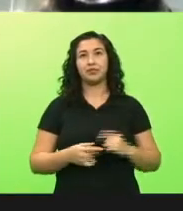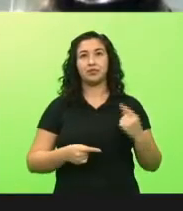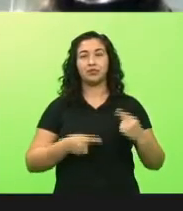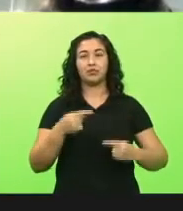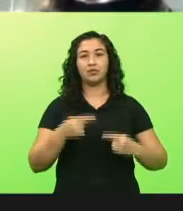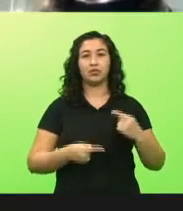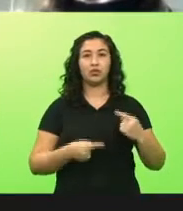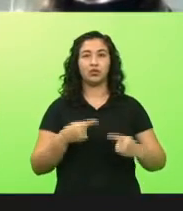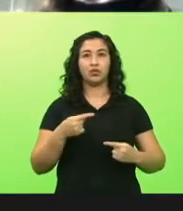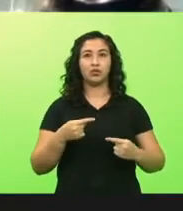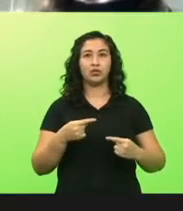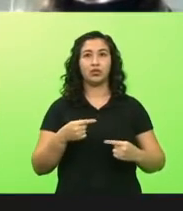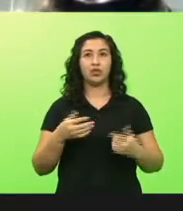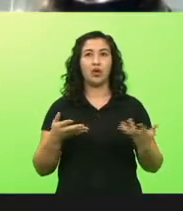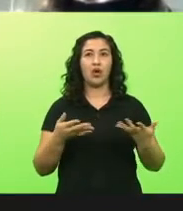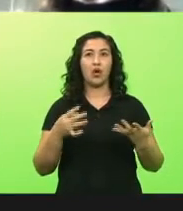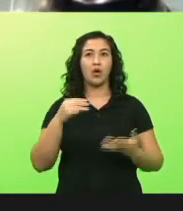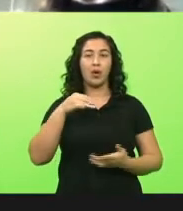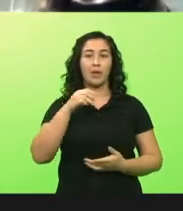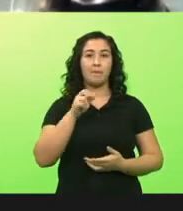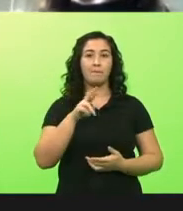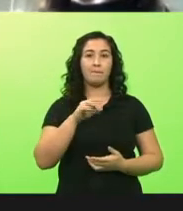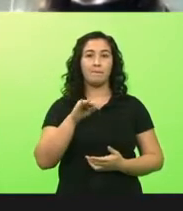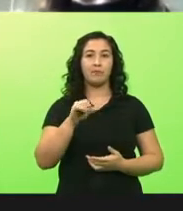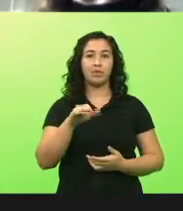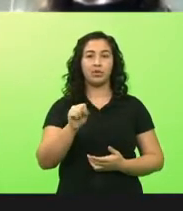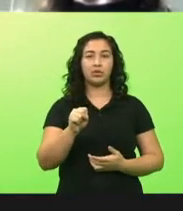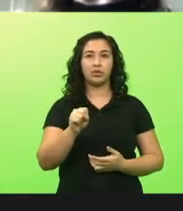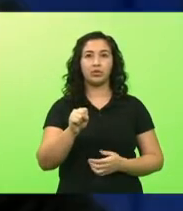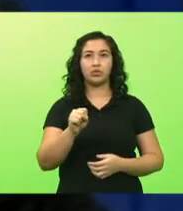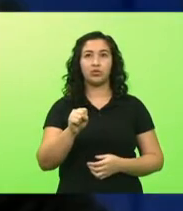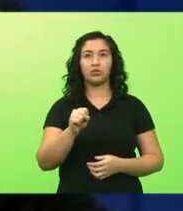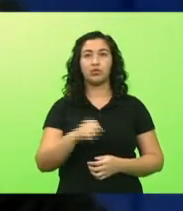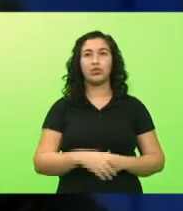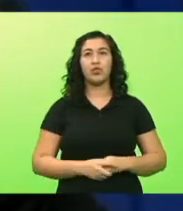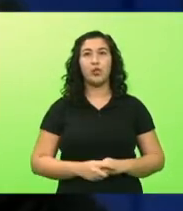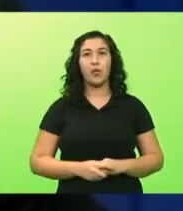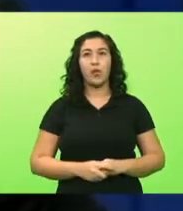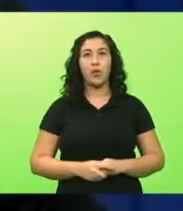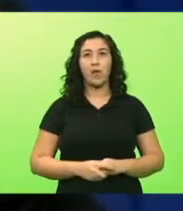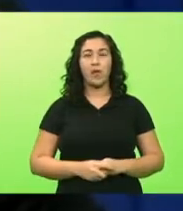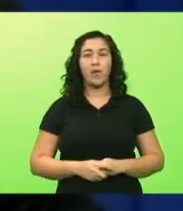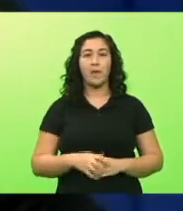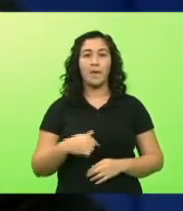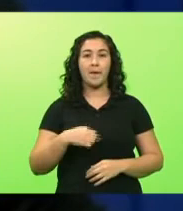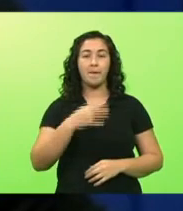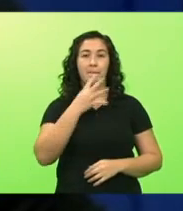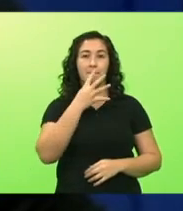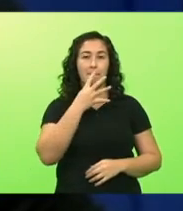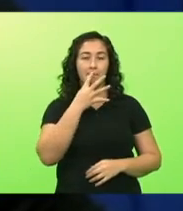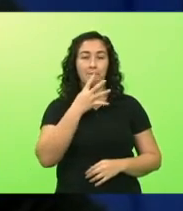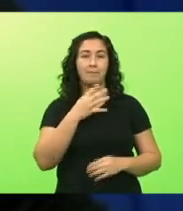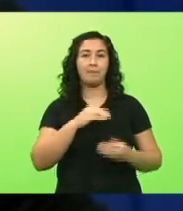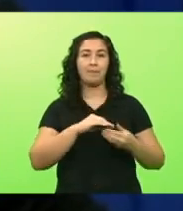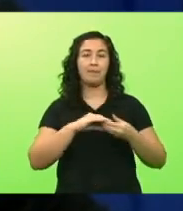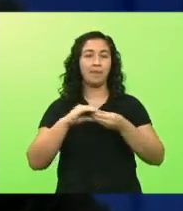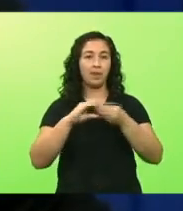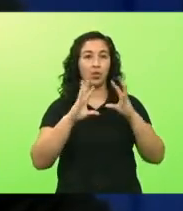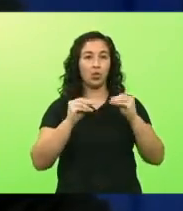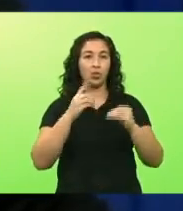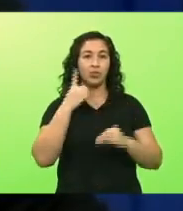a palavra, deputado Márcio Machado. Obrigado, presidente. Reafirmo votos de estima e apreço, cumprimentando também as deputadas,